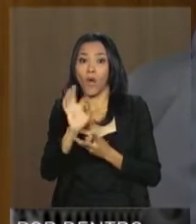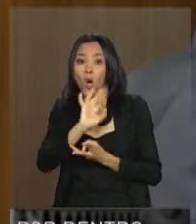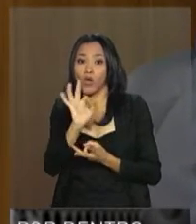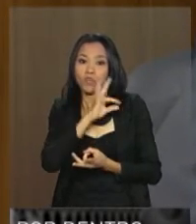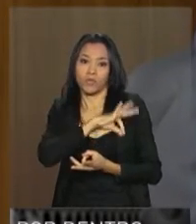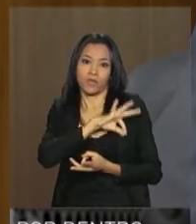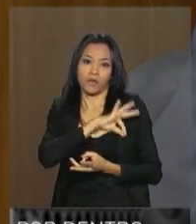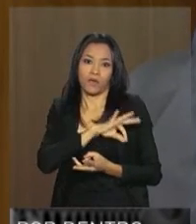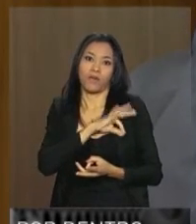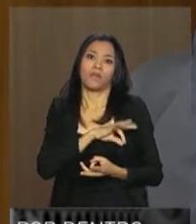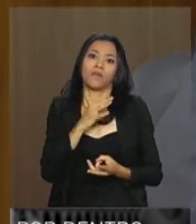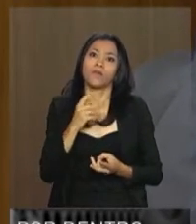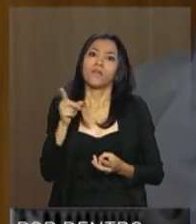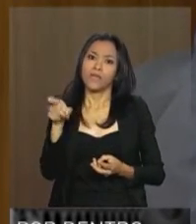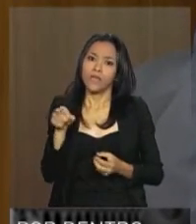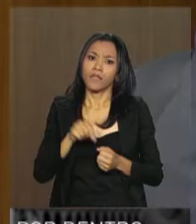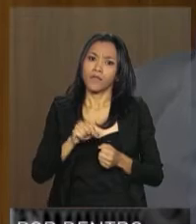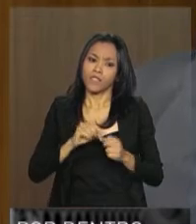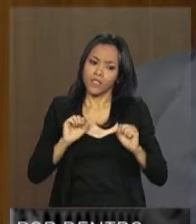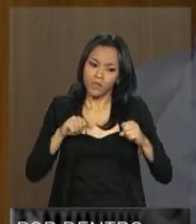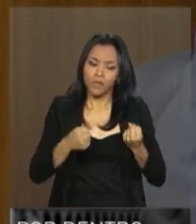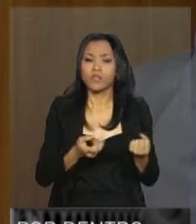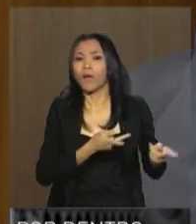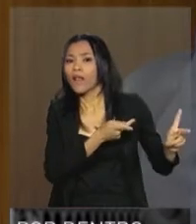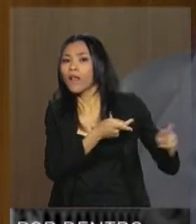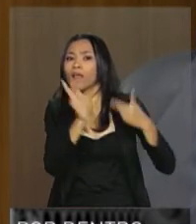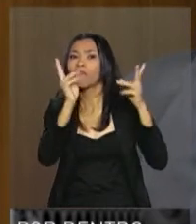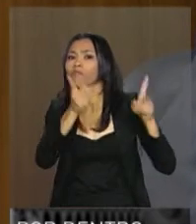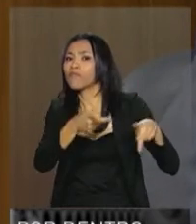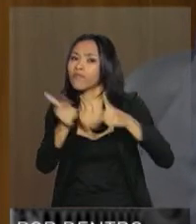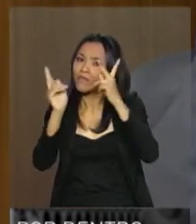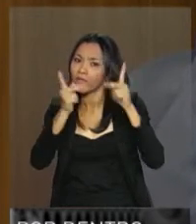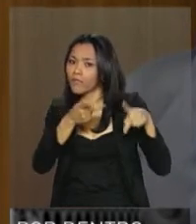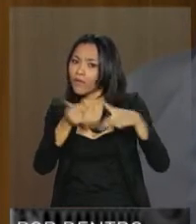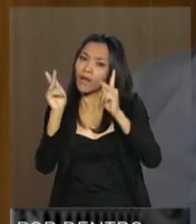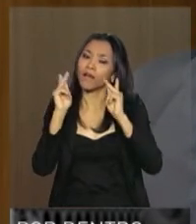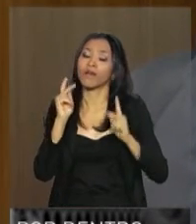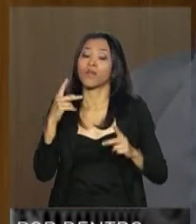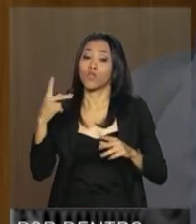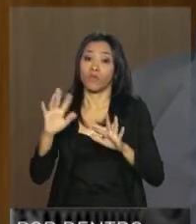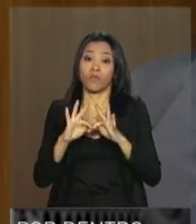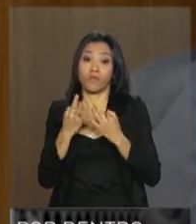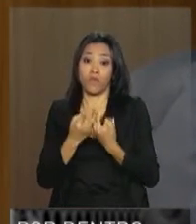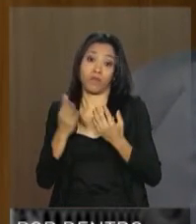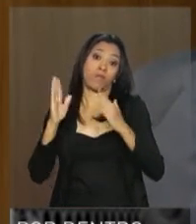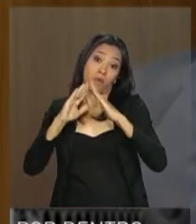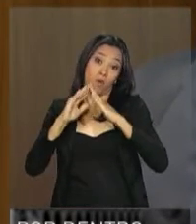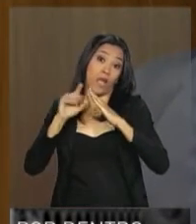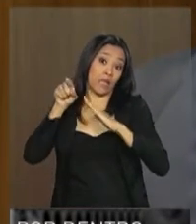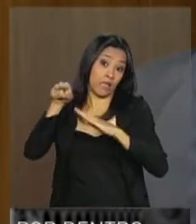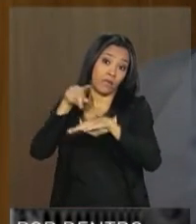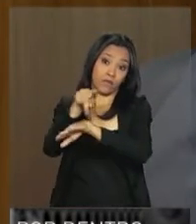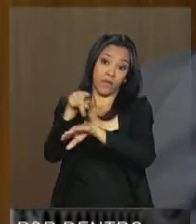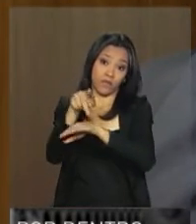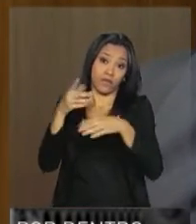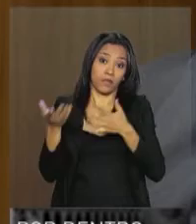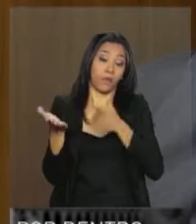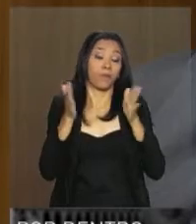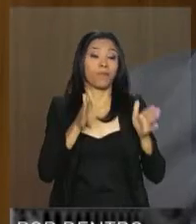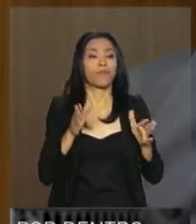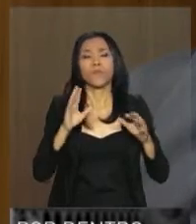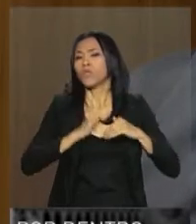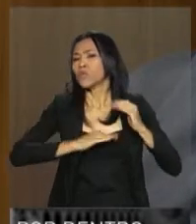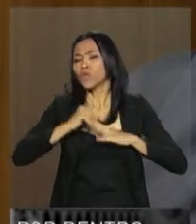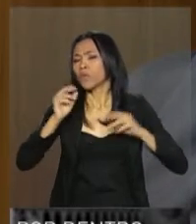está fazendo esforço para levar os demais familiares dele para morar nesse país com relação às férias no final